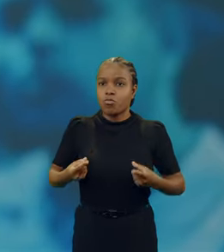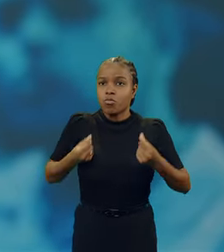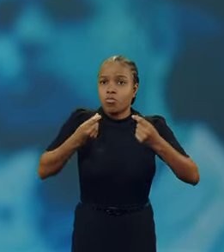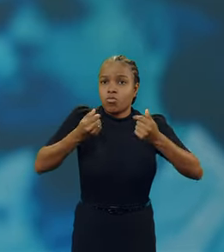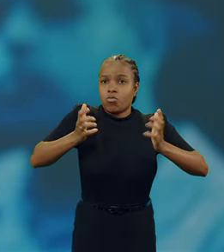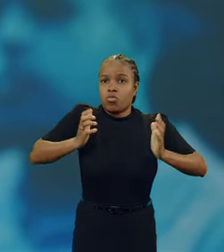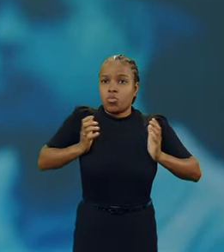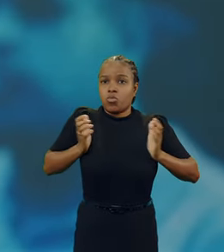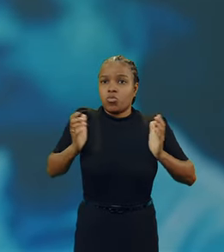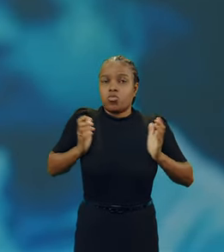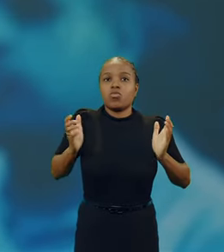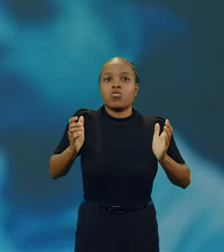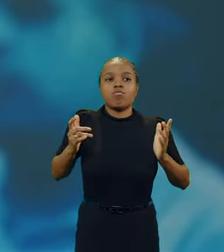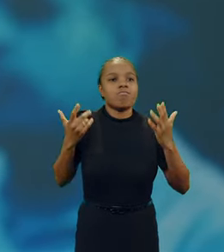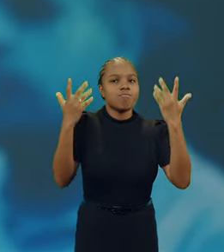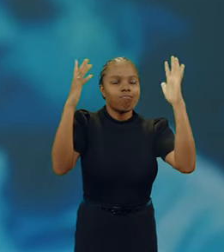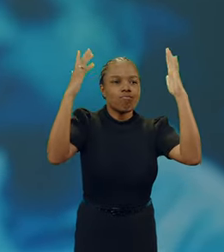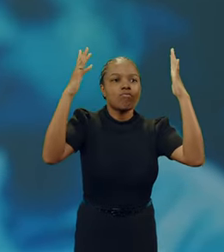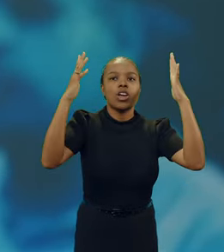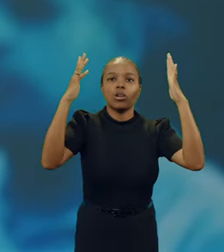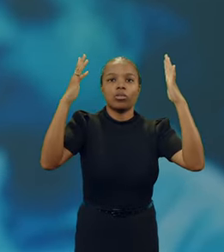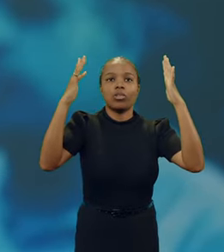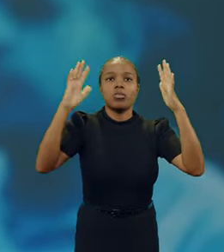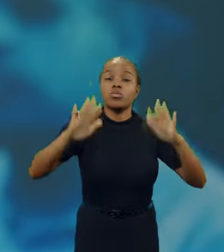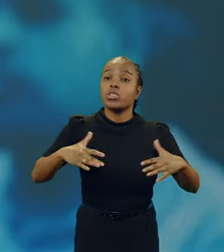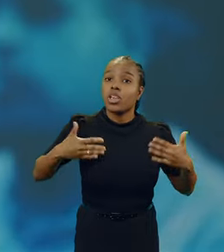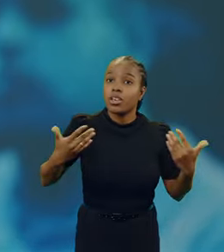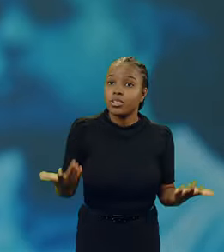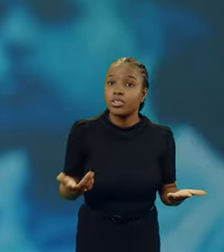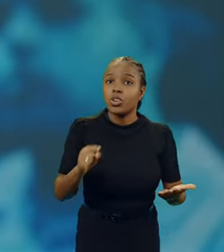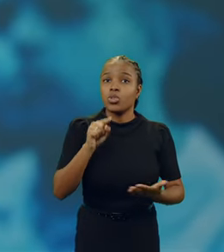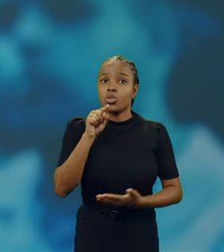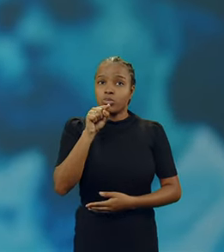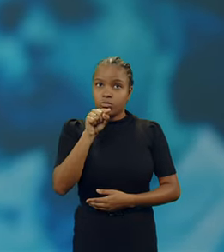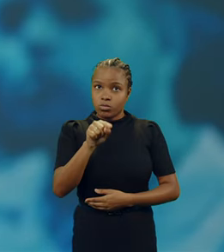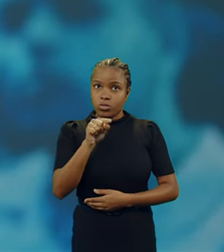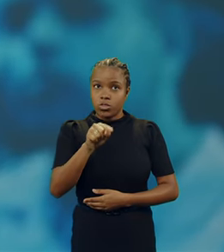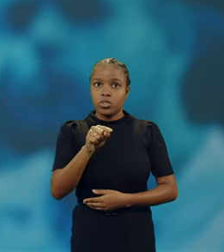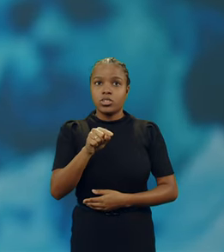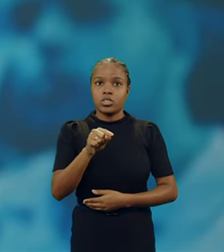posição, aplausos, então você está